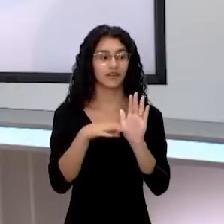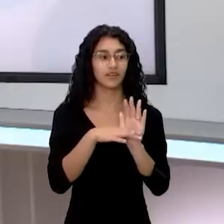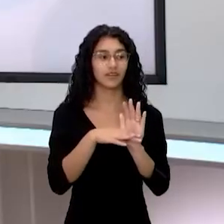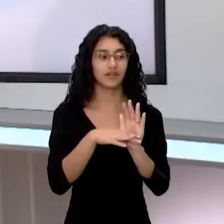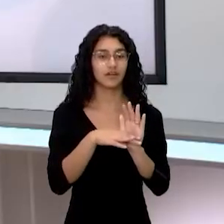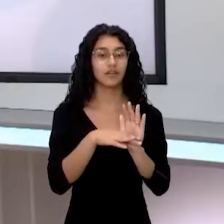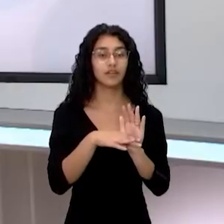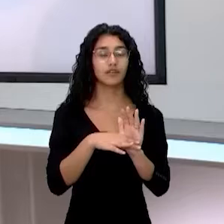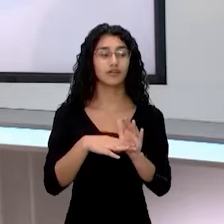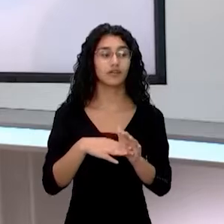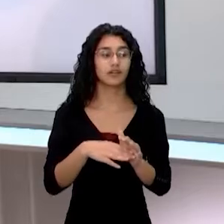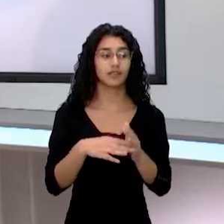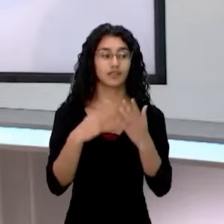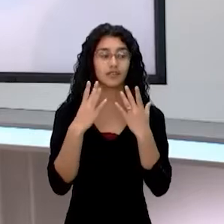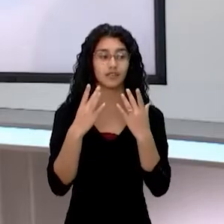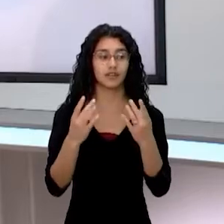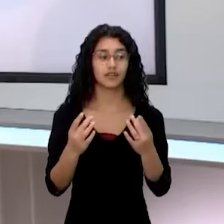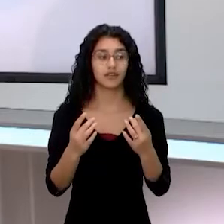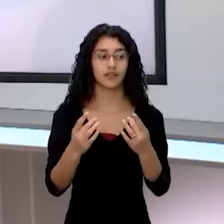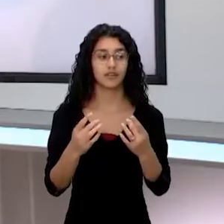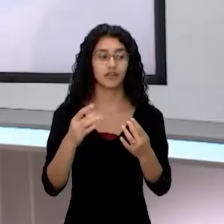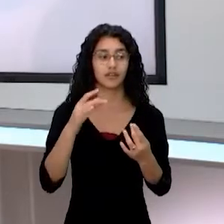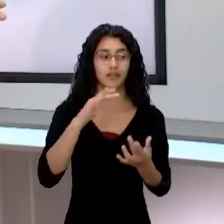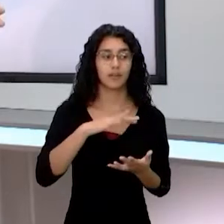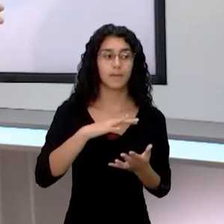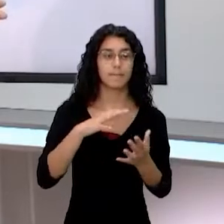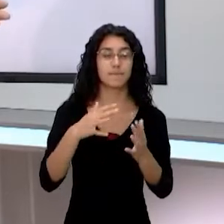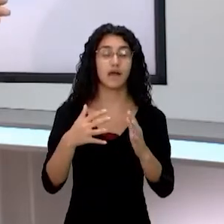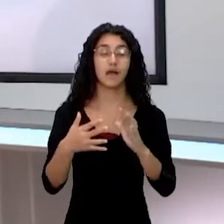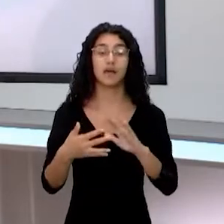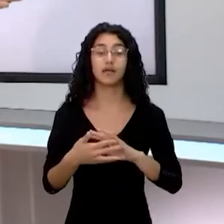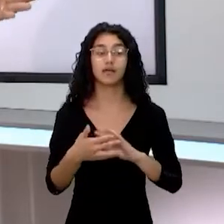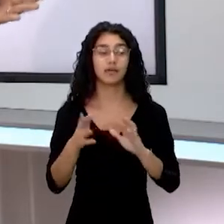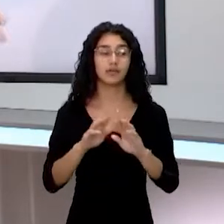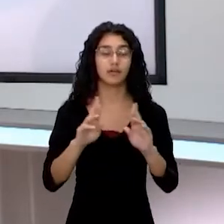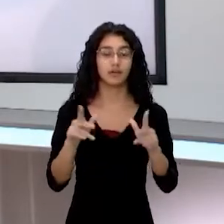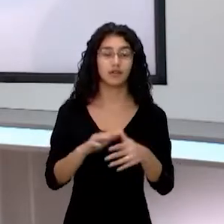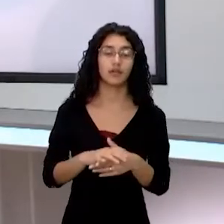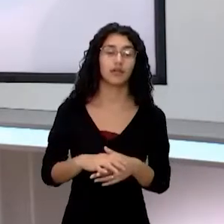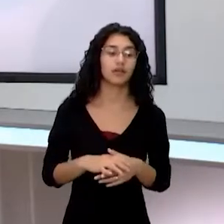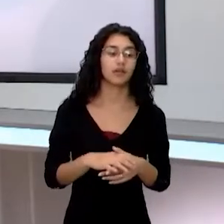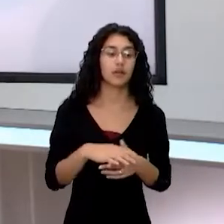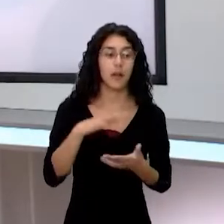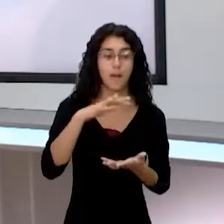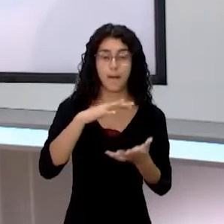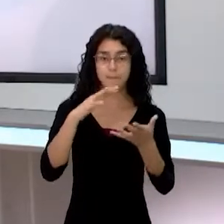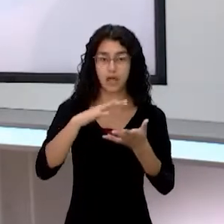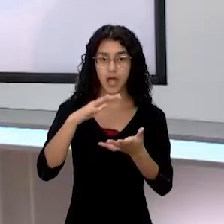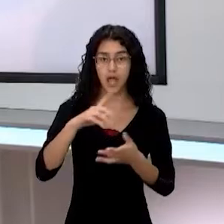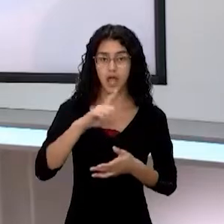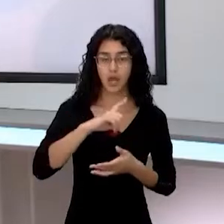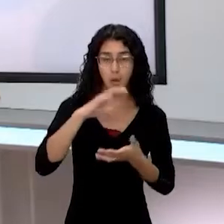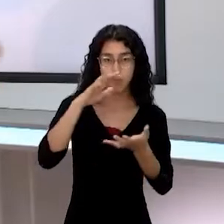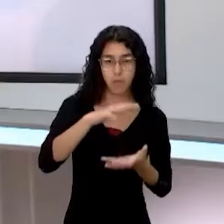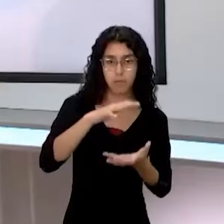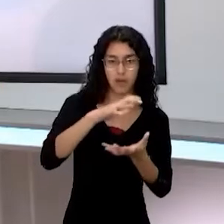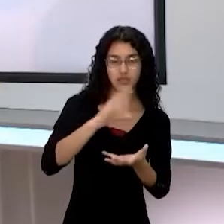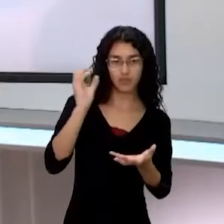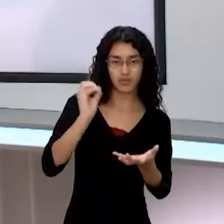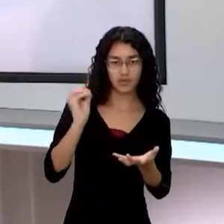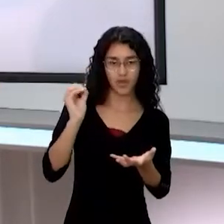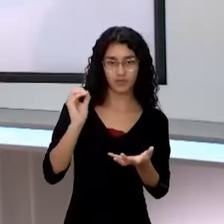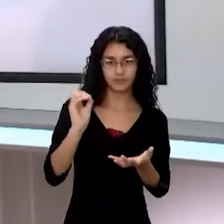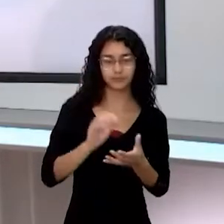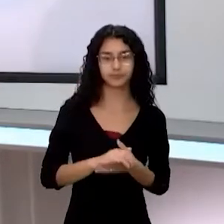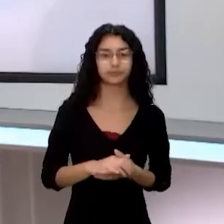0. Certo? Mas a massa dele continua sendo 1 tonelada. Né? Ele continua tendo massa de 1 tonelada. Então, o peso dele é 0. Se o peso dele é